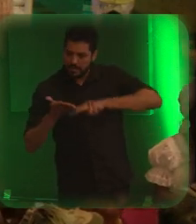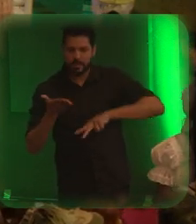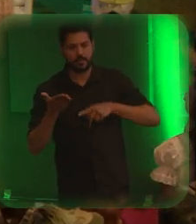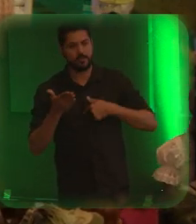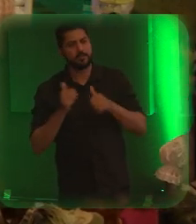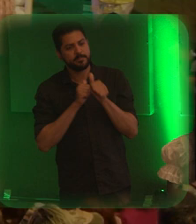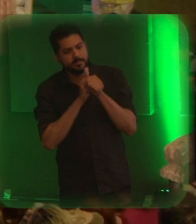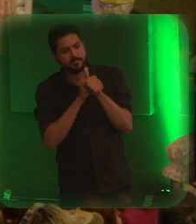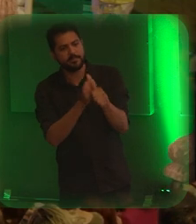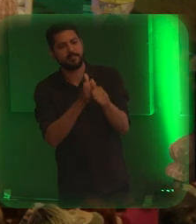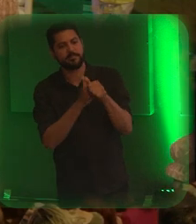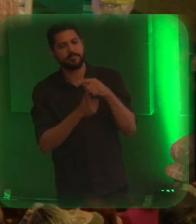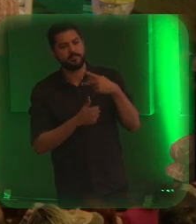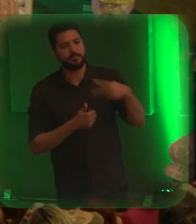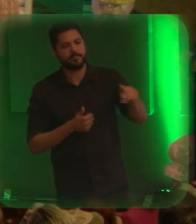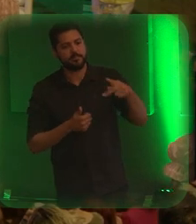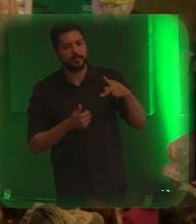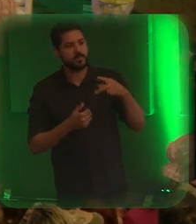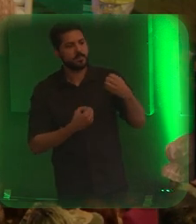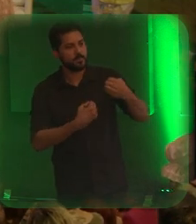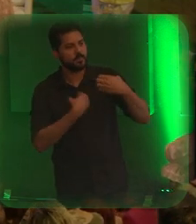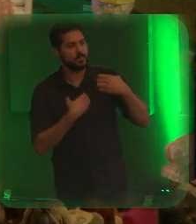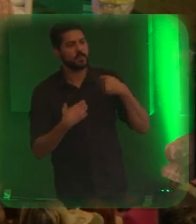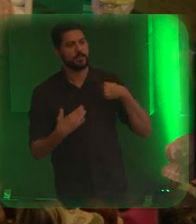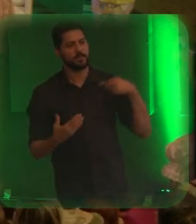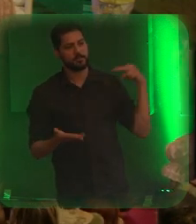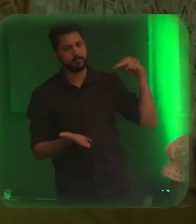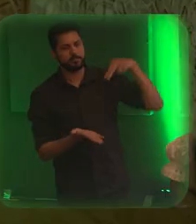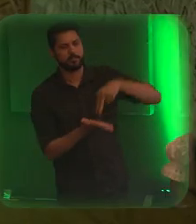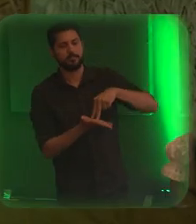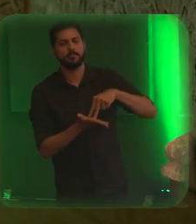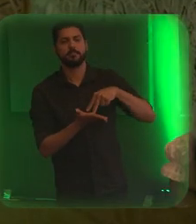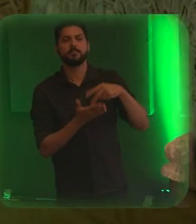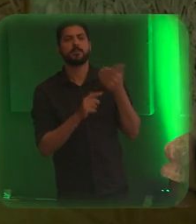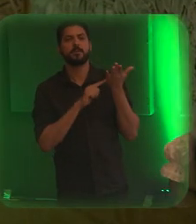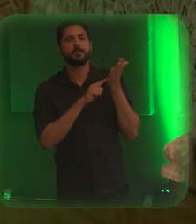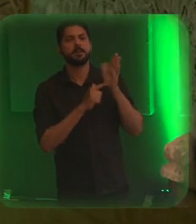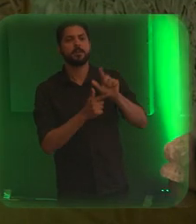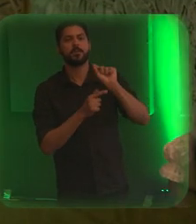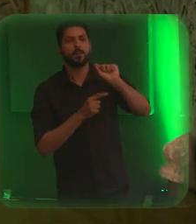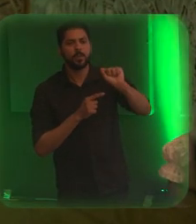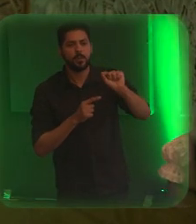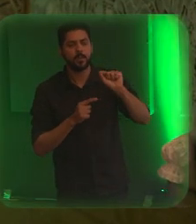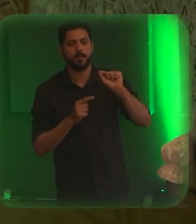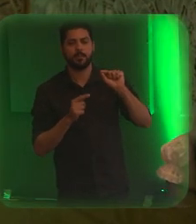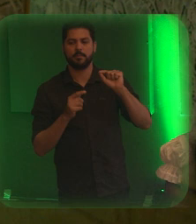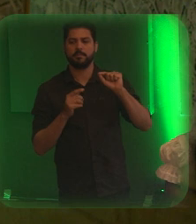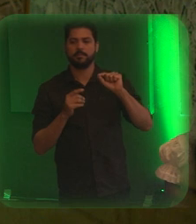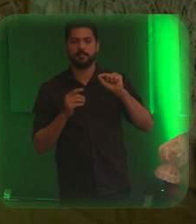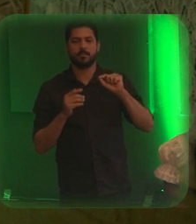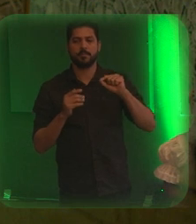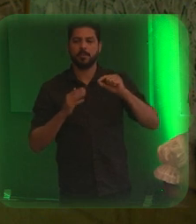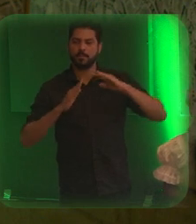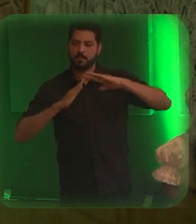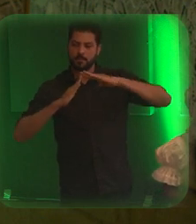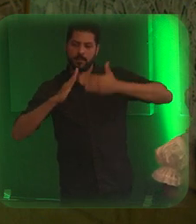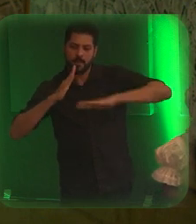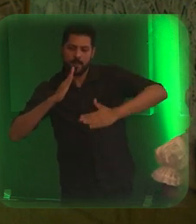discípulo. Aqui nós estamos apresentando a questão dos terreiros de